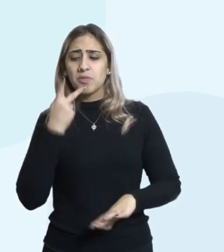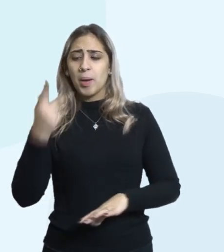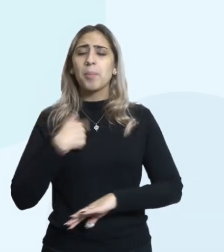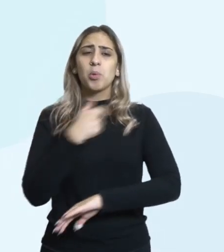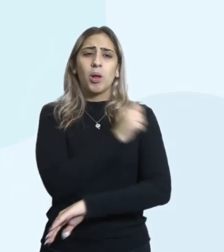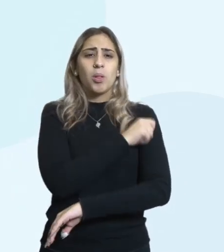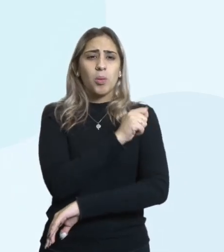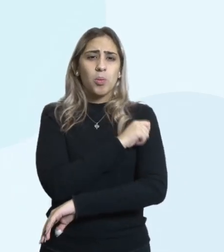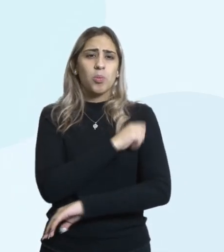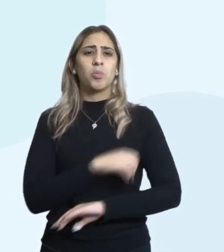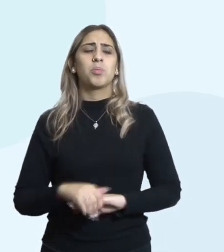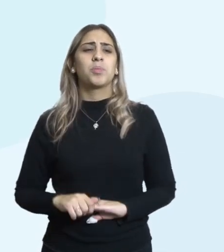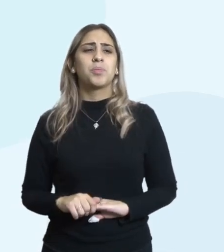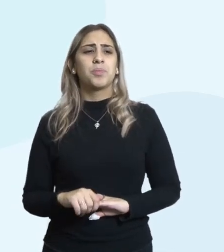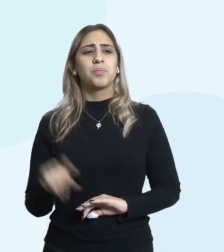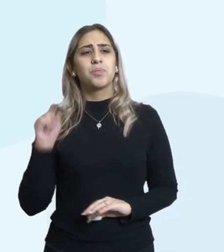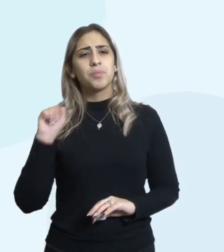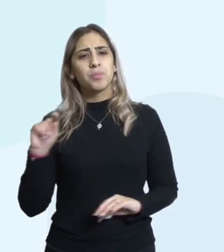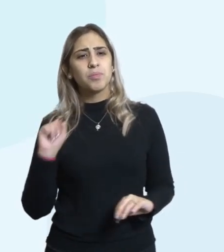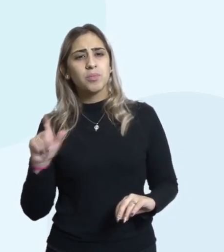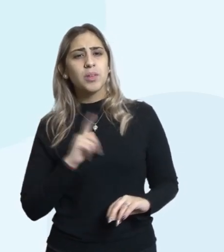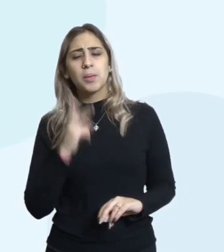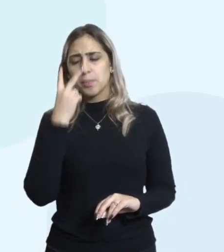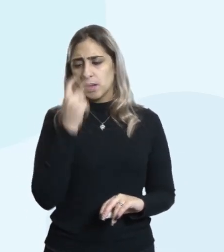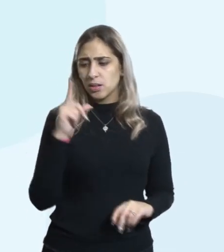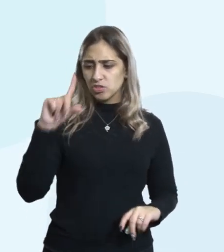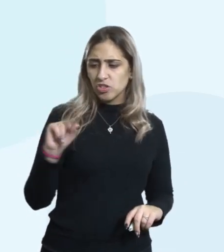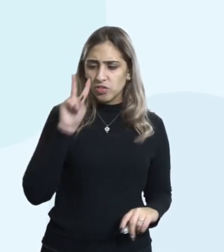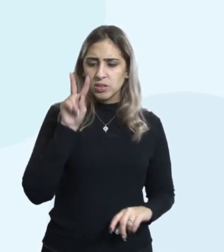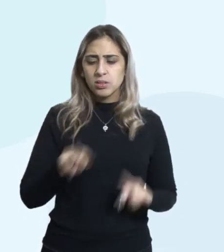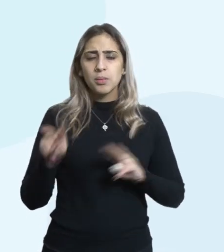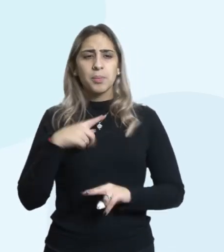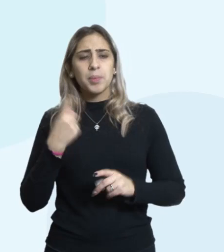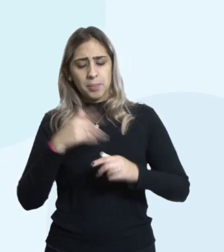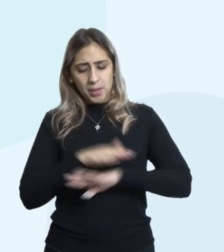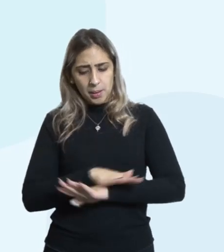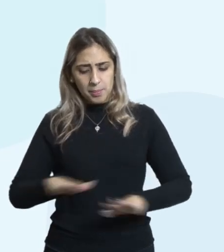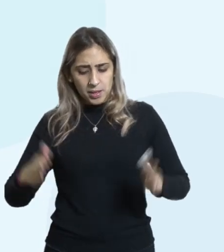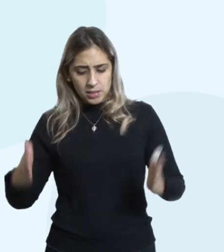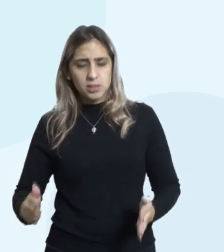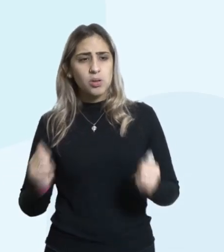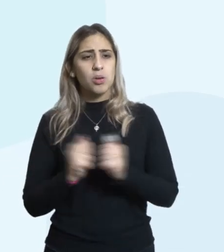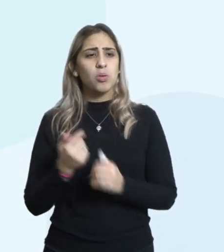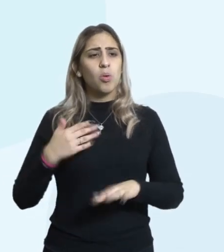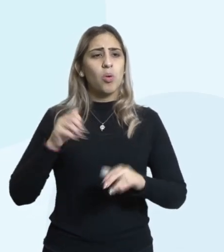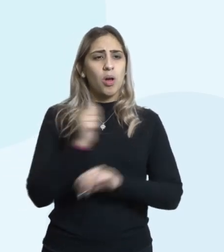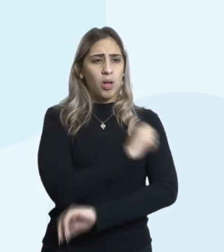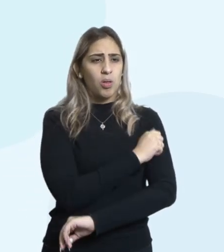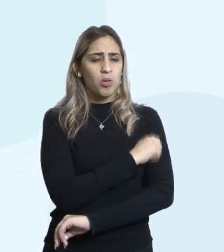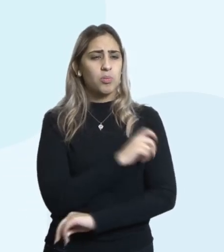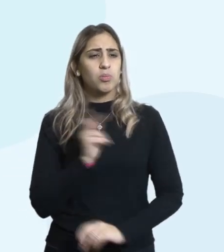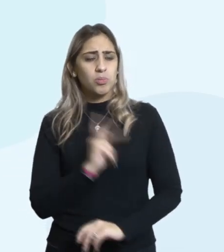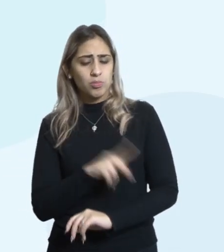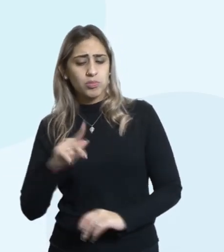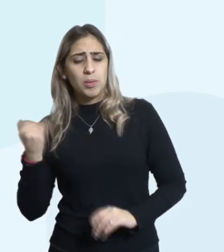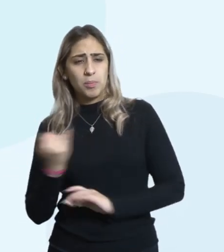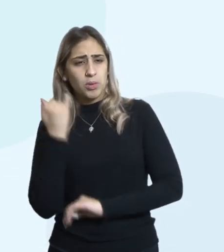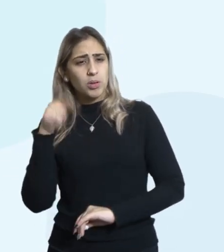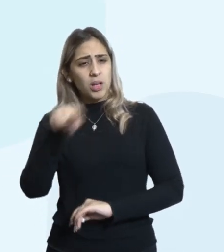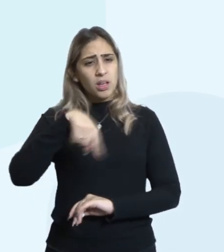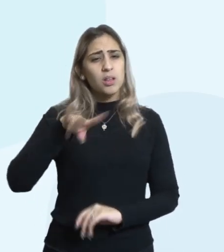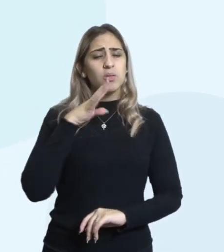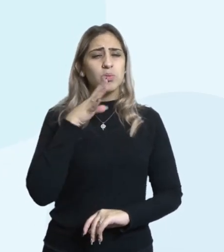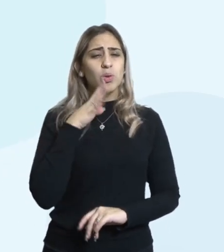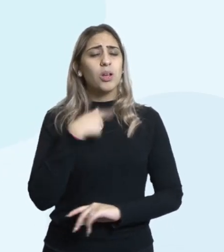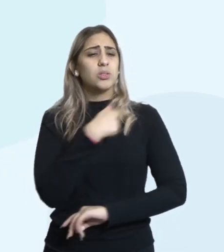alunos, olha, quem tem baixa visão, cegueira, procura as primeiras carteiras, a gente fala com os alunos. Mas, os professores, é importante que eles conheçam